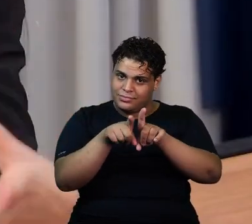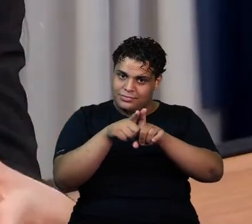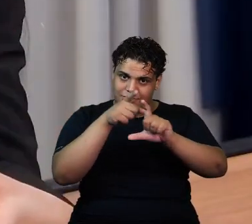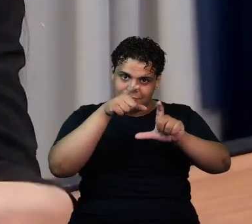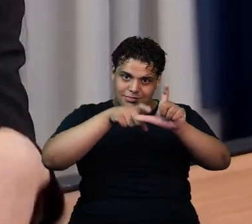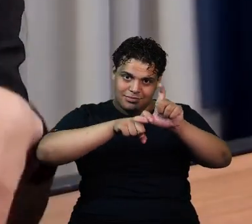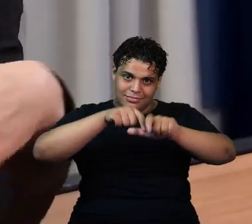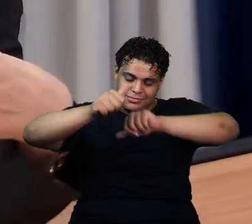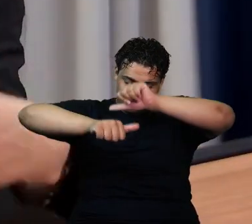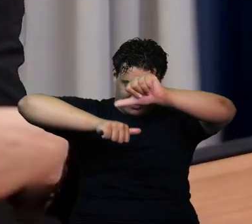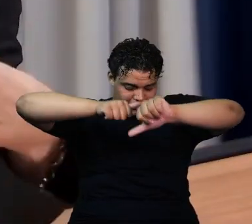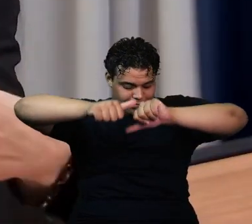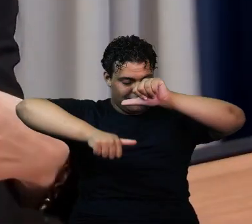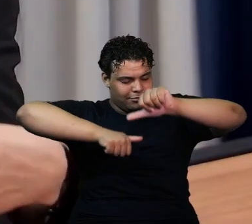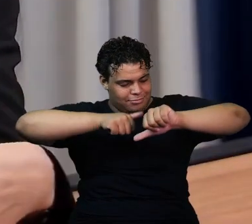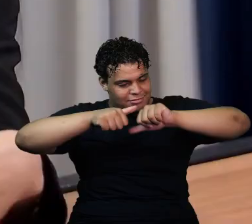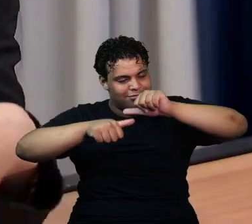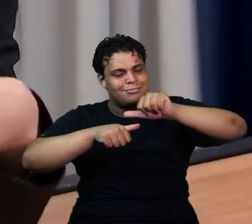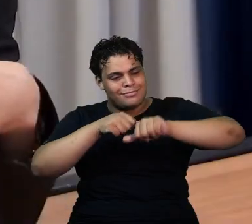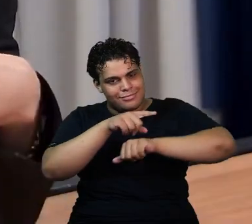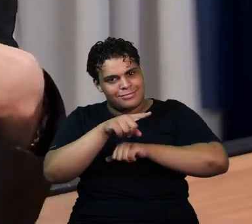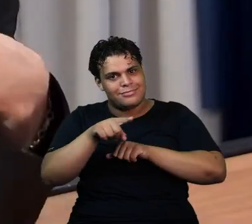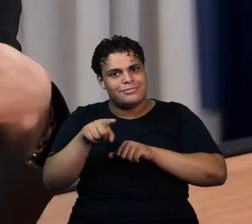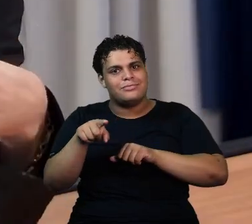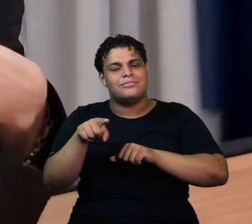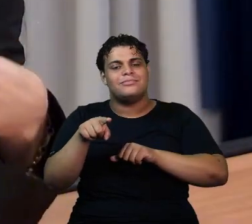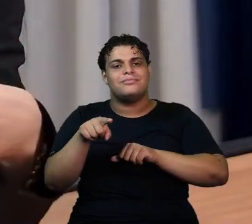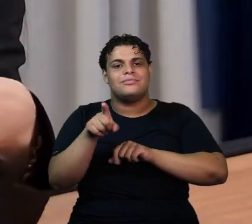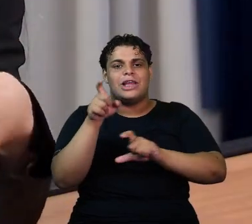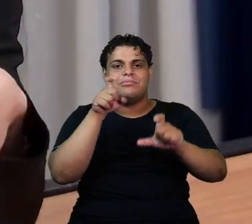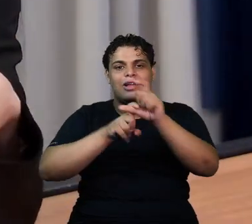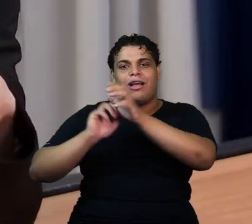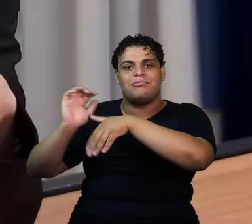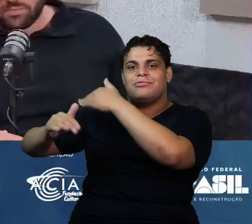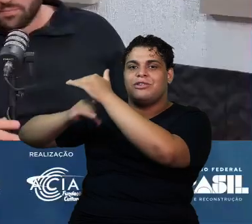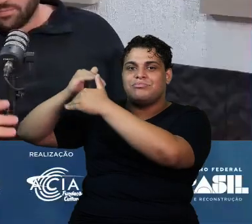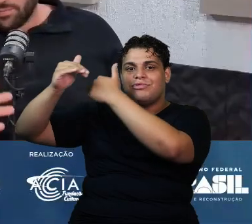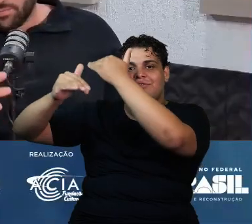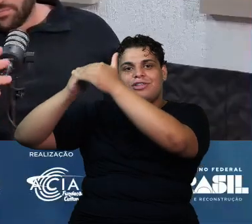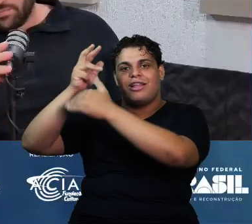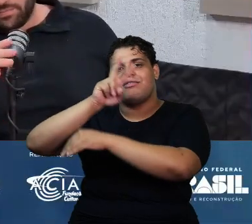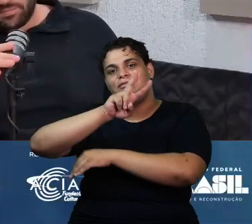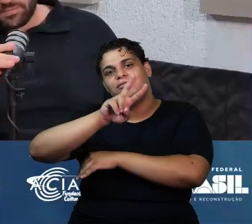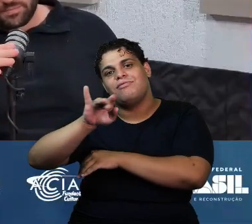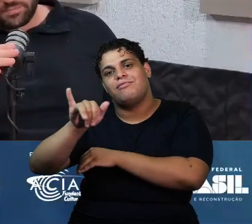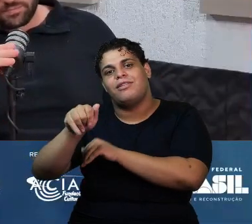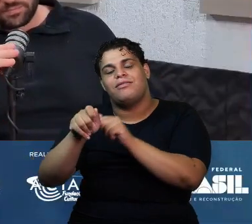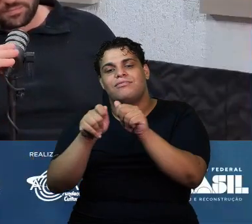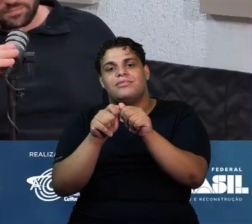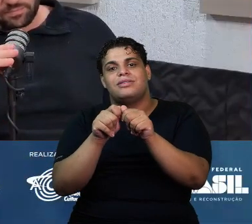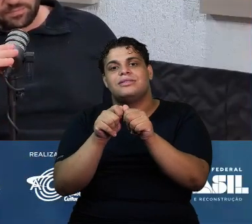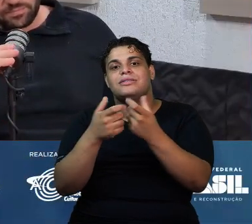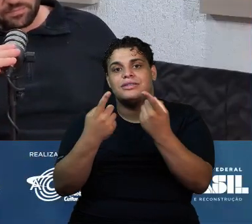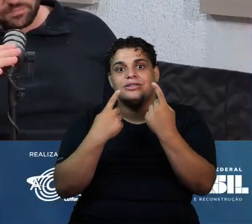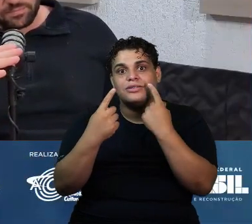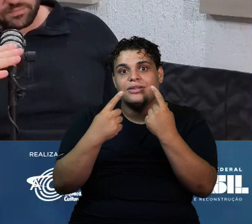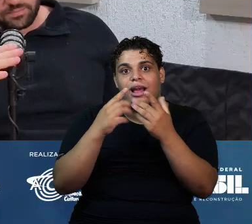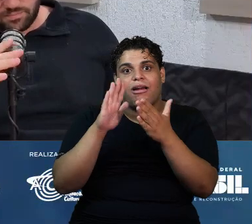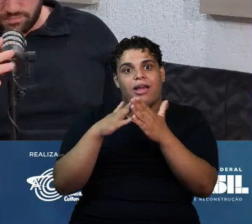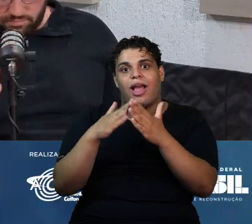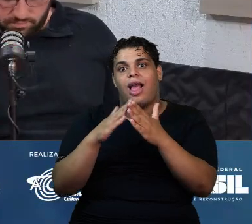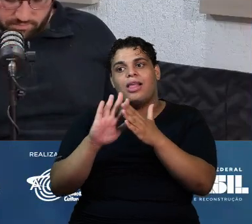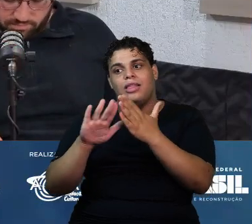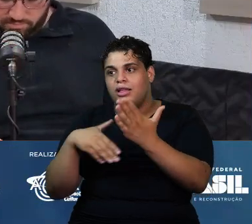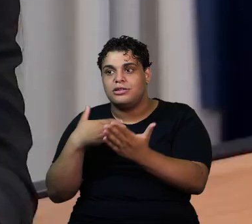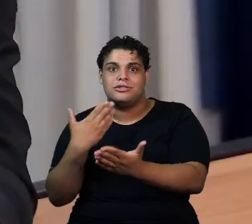da mudança, ele vai ser parte de todo o processo que vai fazer essa discussão em casa, na escola,